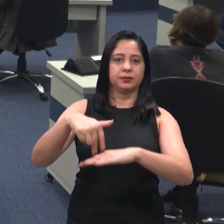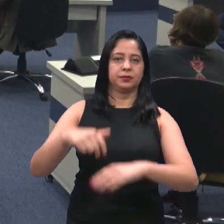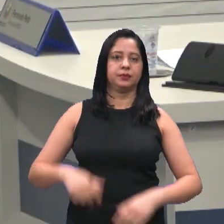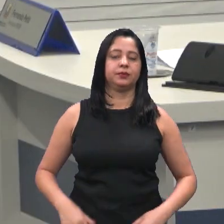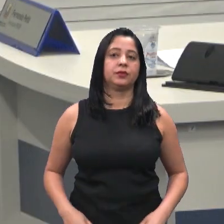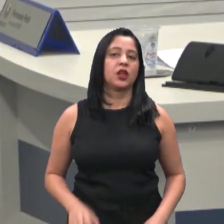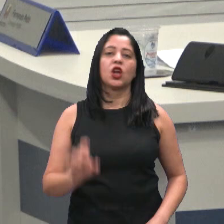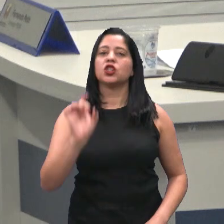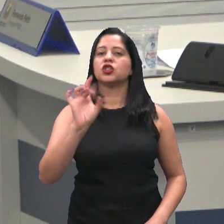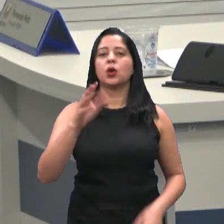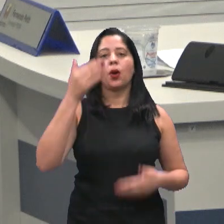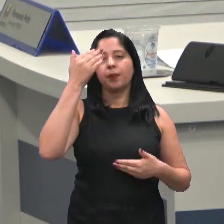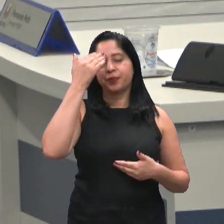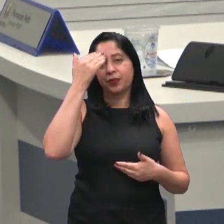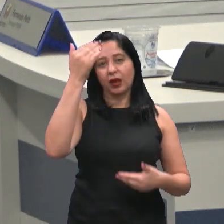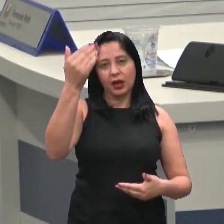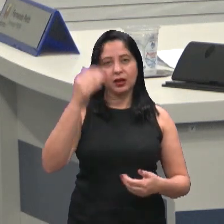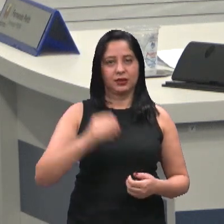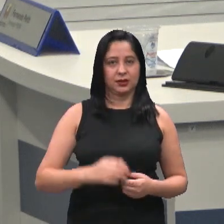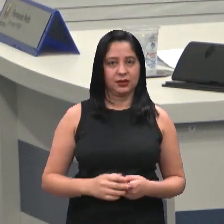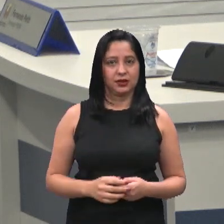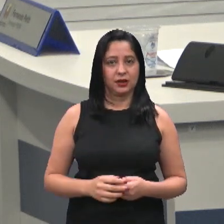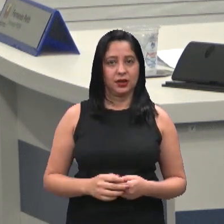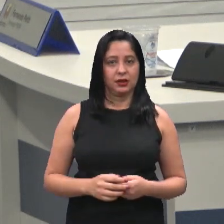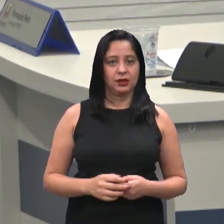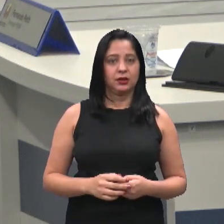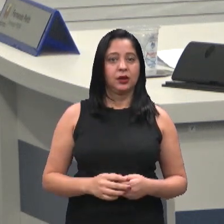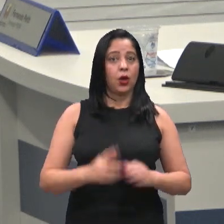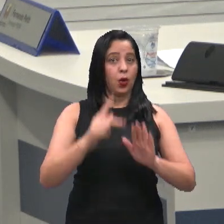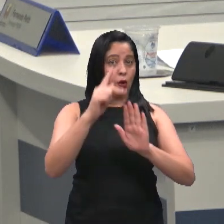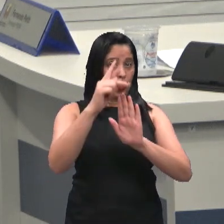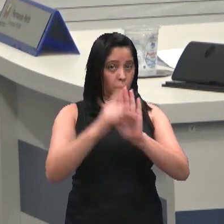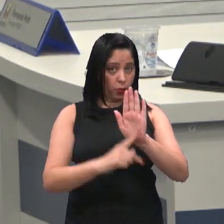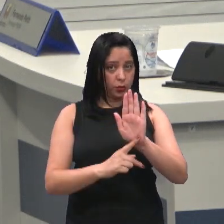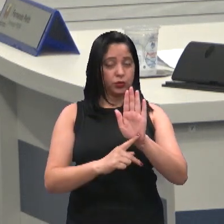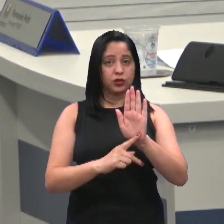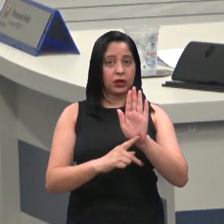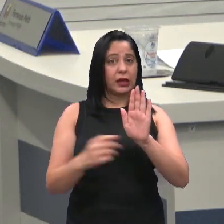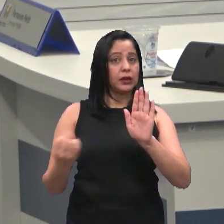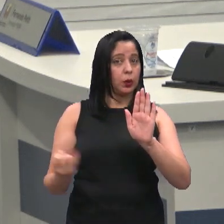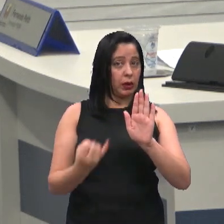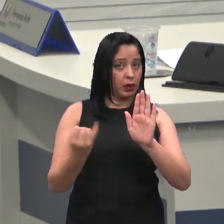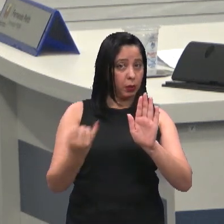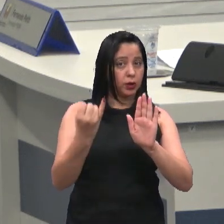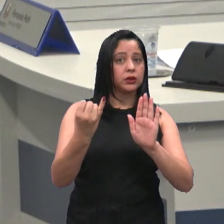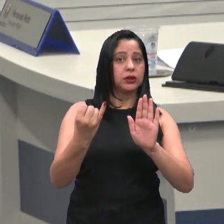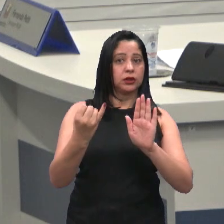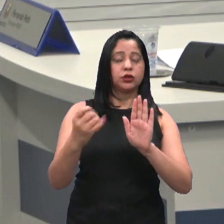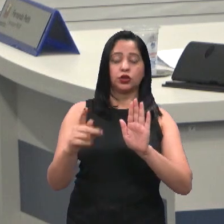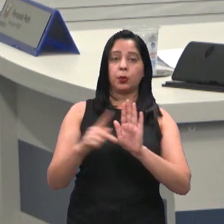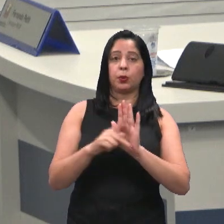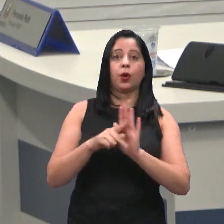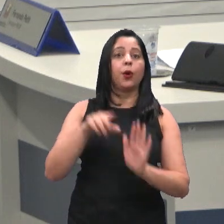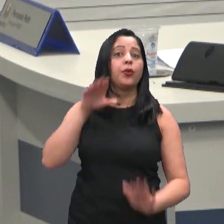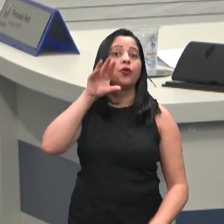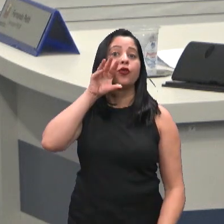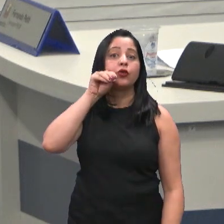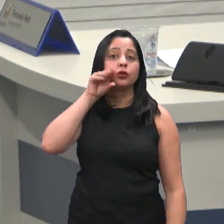para agradecer aos vereadores, dizer que esse projeto interessa diretamente aos servidores de carreira, né?